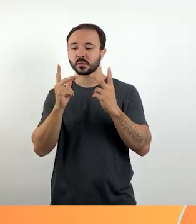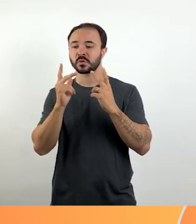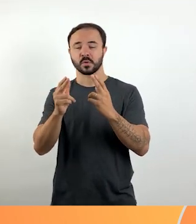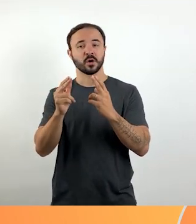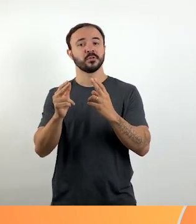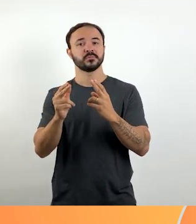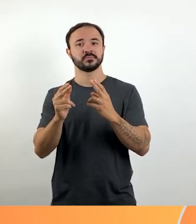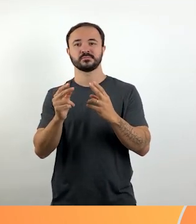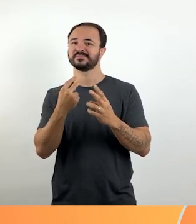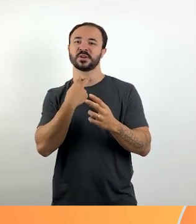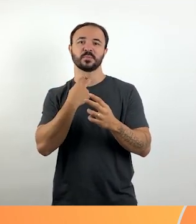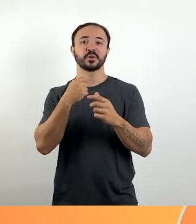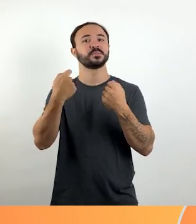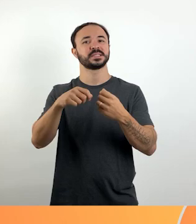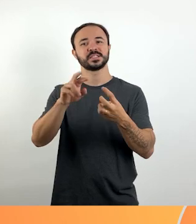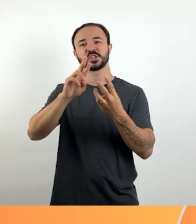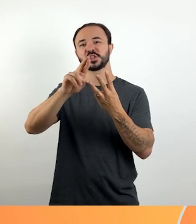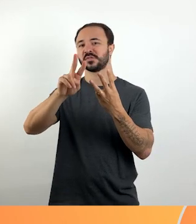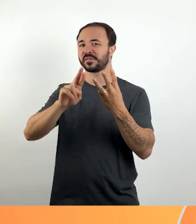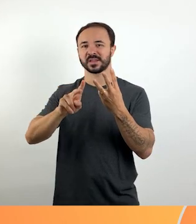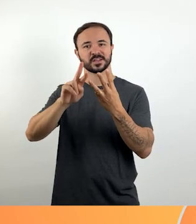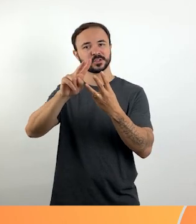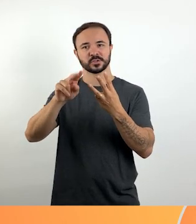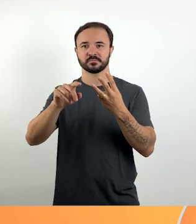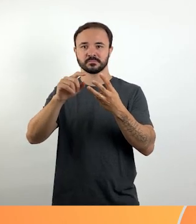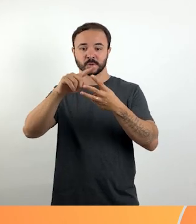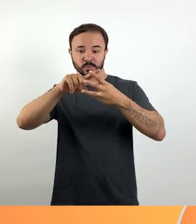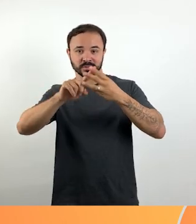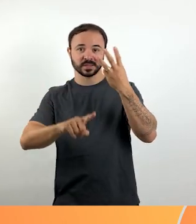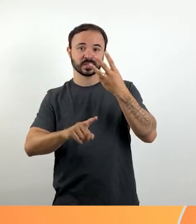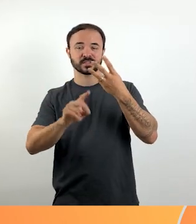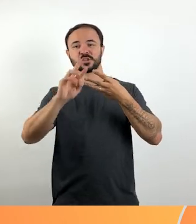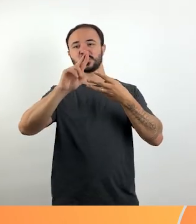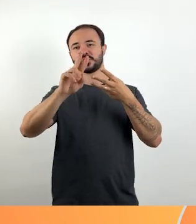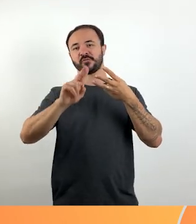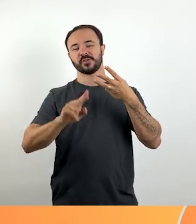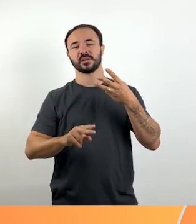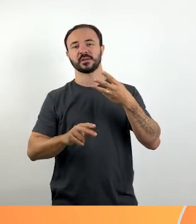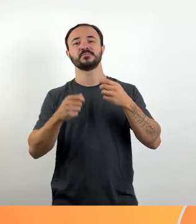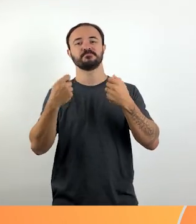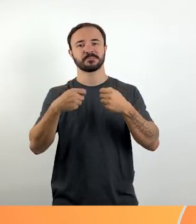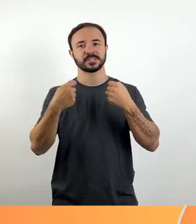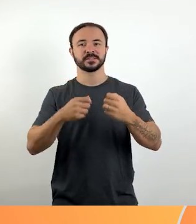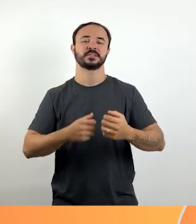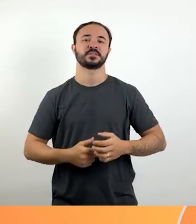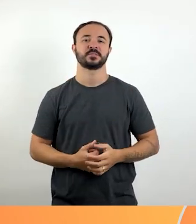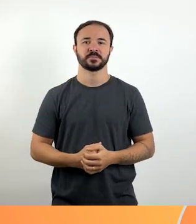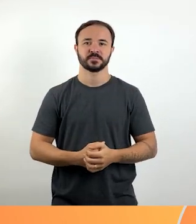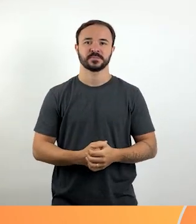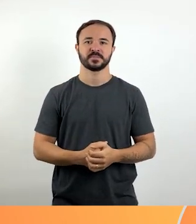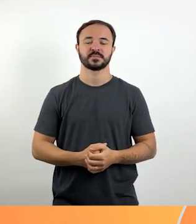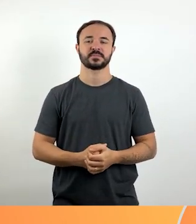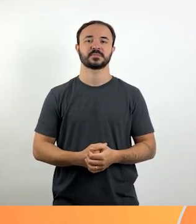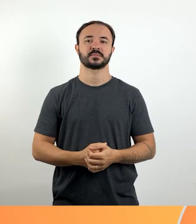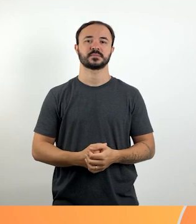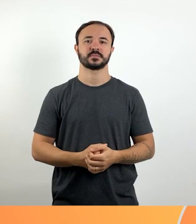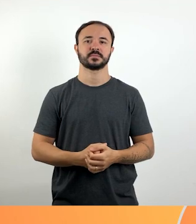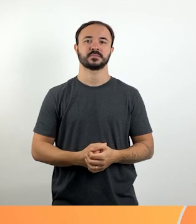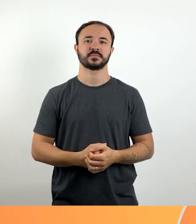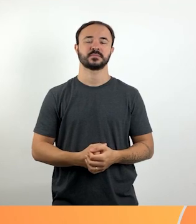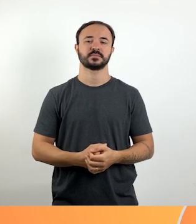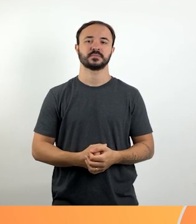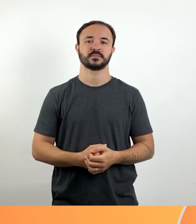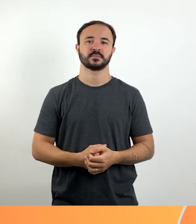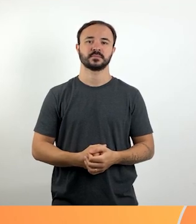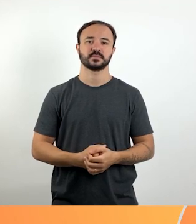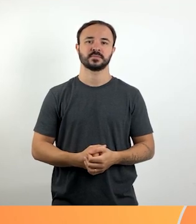10 possibilidades, que é de 0 a 9, nós agora teríamos de 1 a 9, que representam 9 números. Só que um